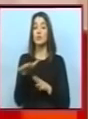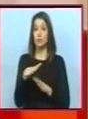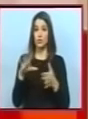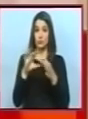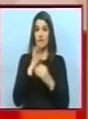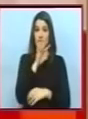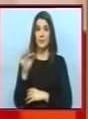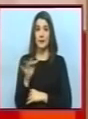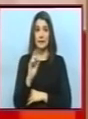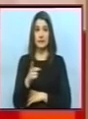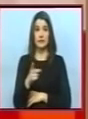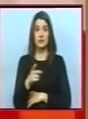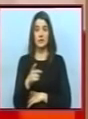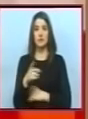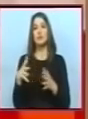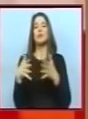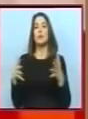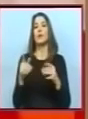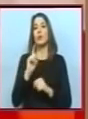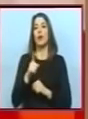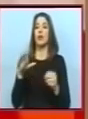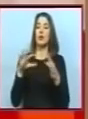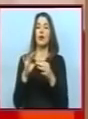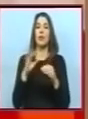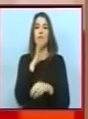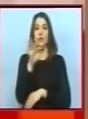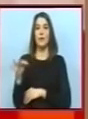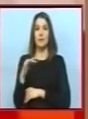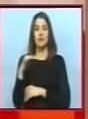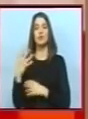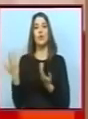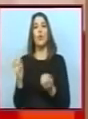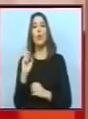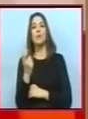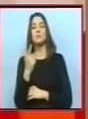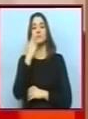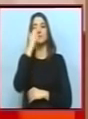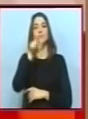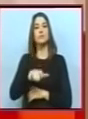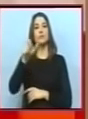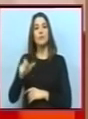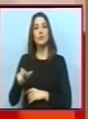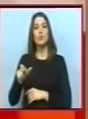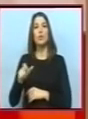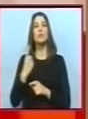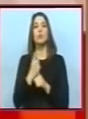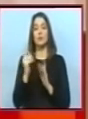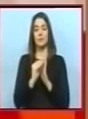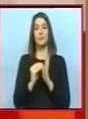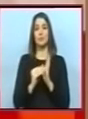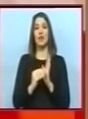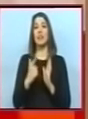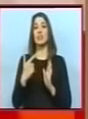com famílias? A maior parte dos casos relacionam-se com famílias, com pessoas. O testamento é um ato